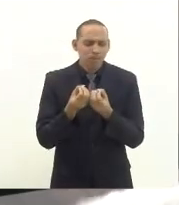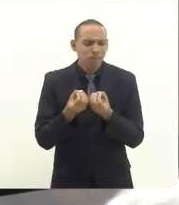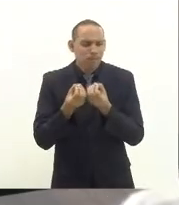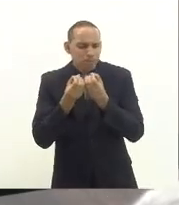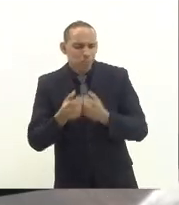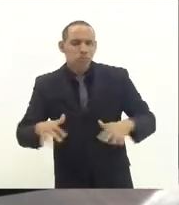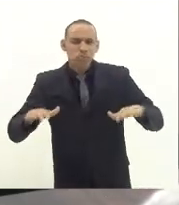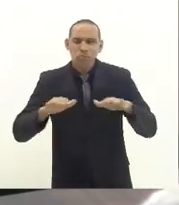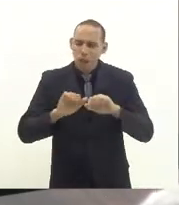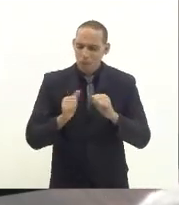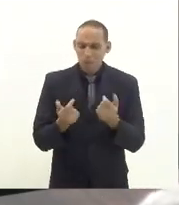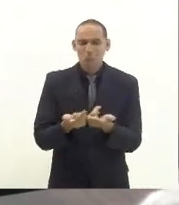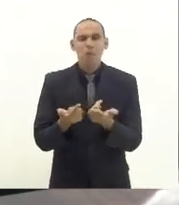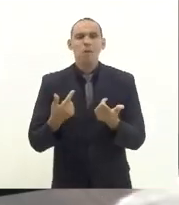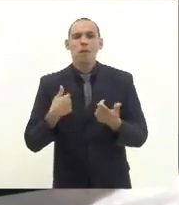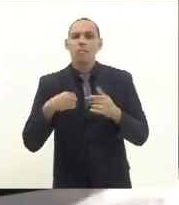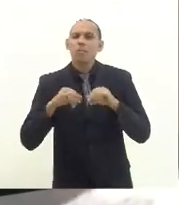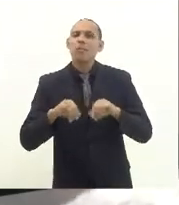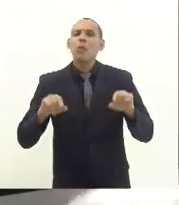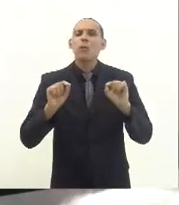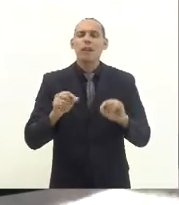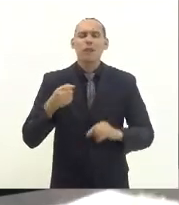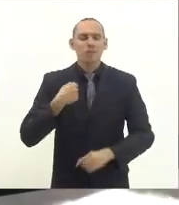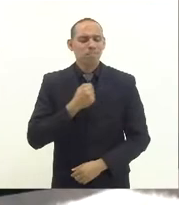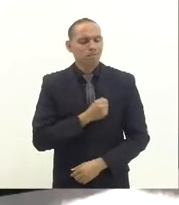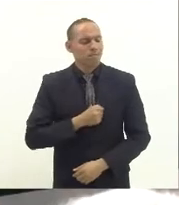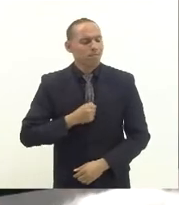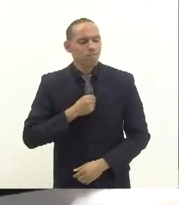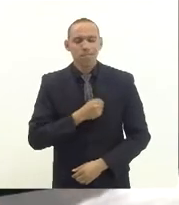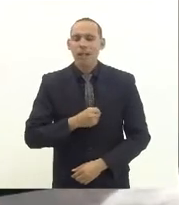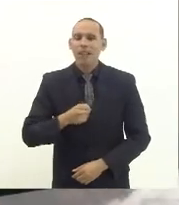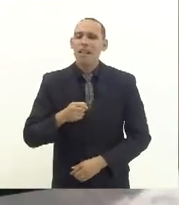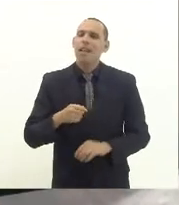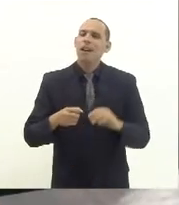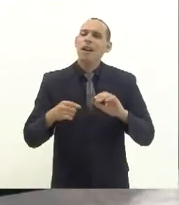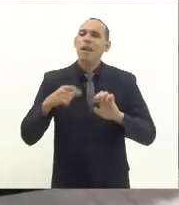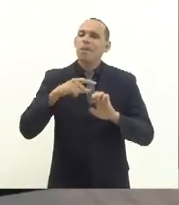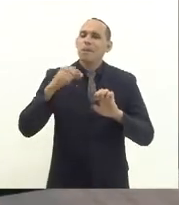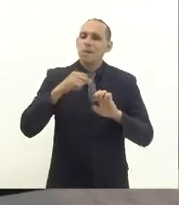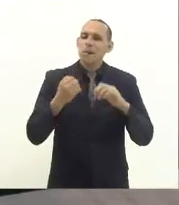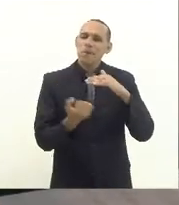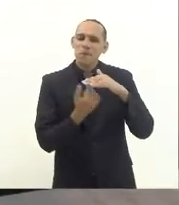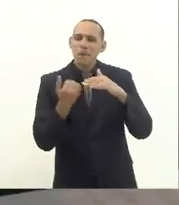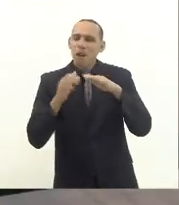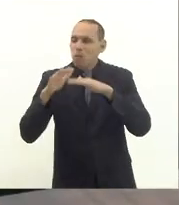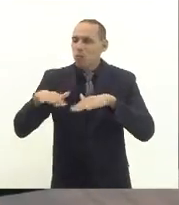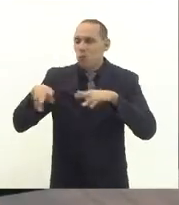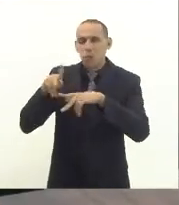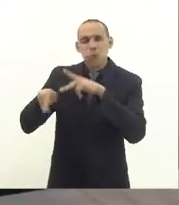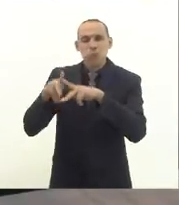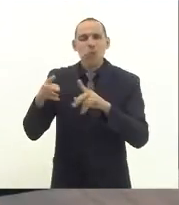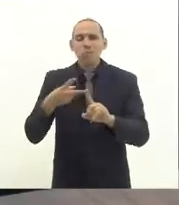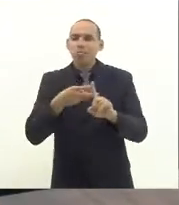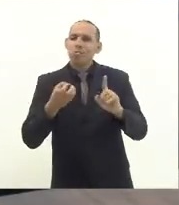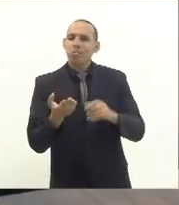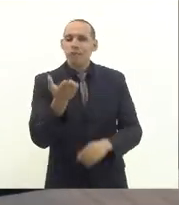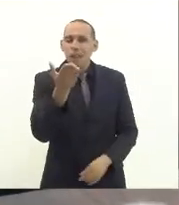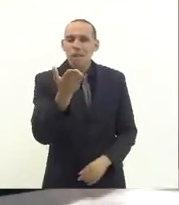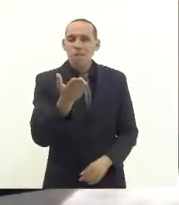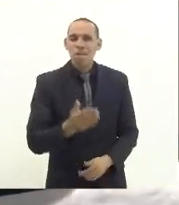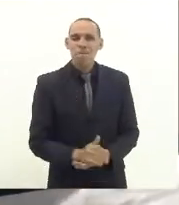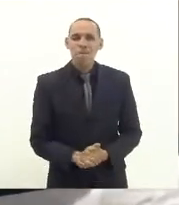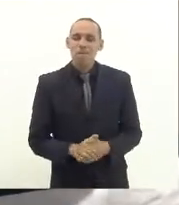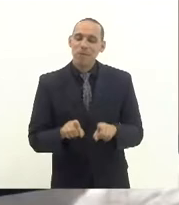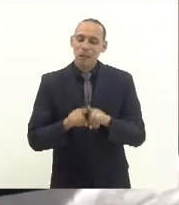toda a Assembleia do Estado do Rio de Janeiro a satisfação dos empresários da população reconhecimento de a vossa